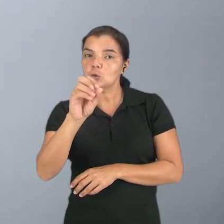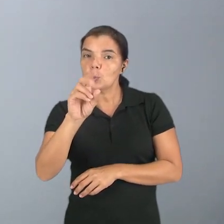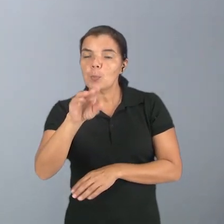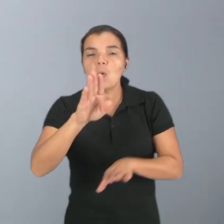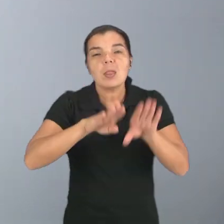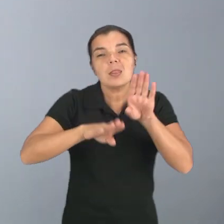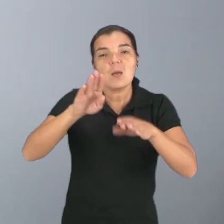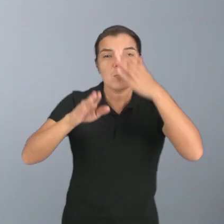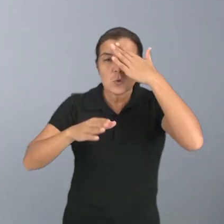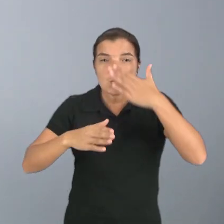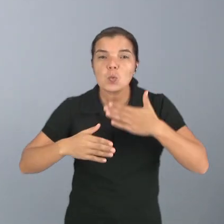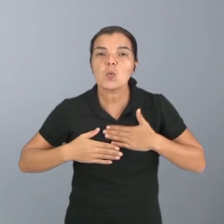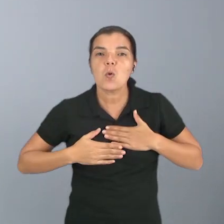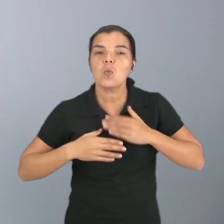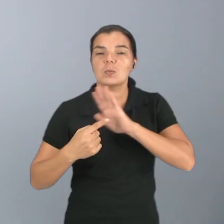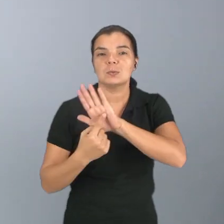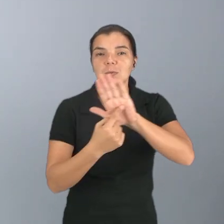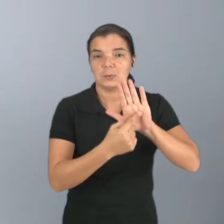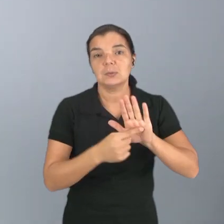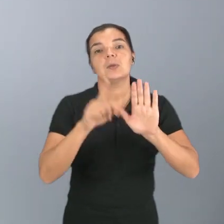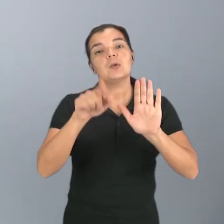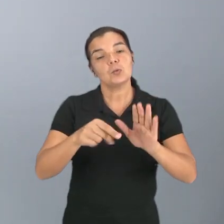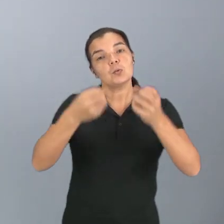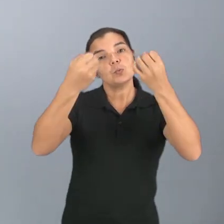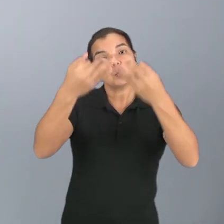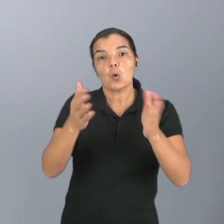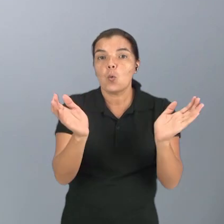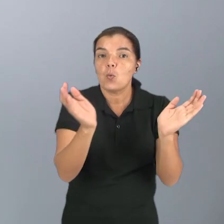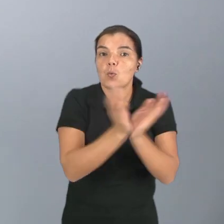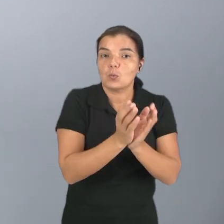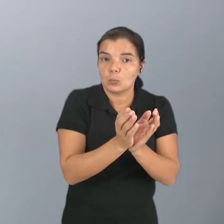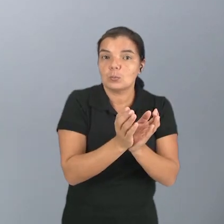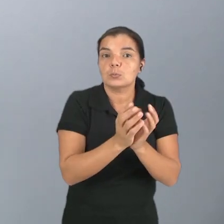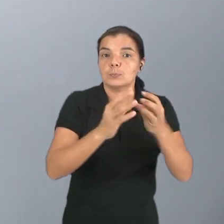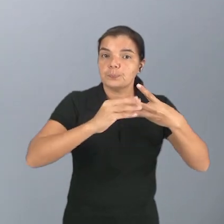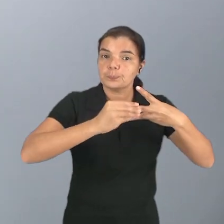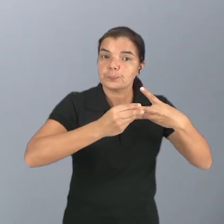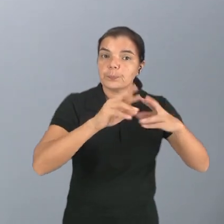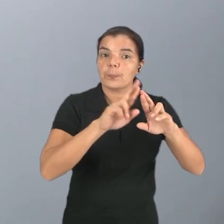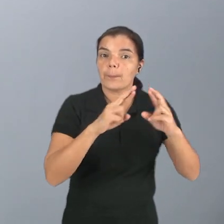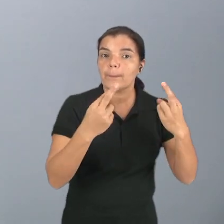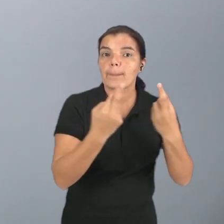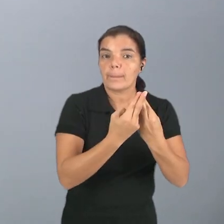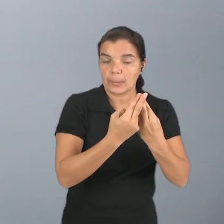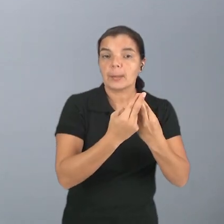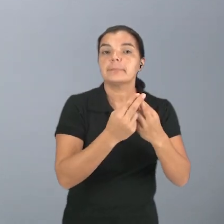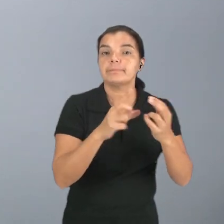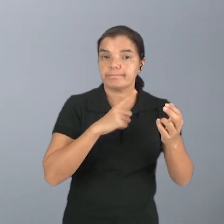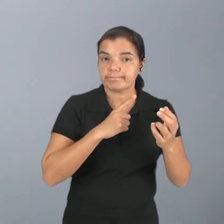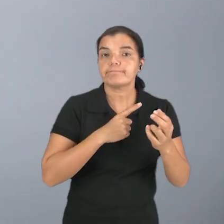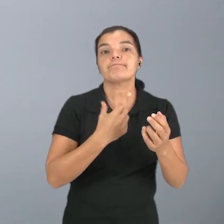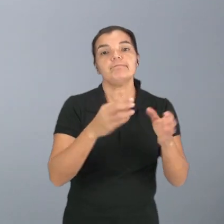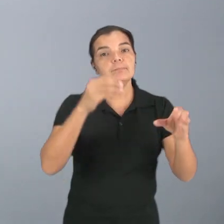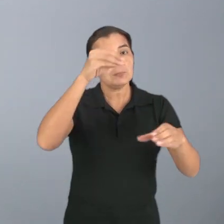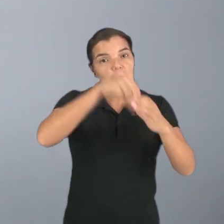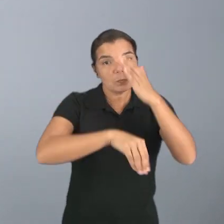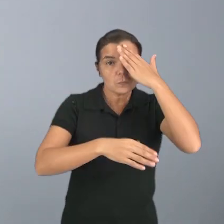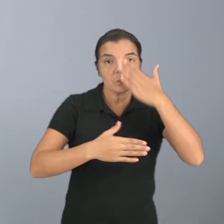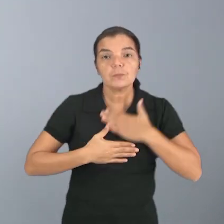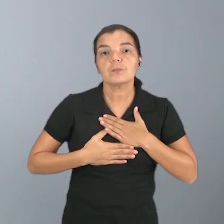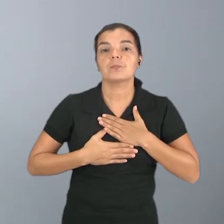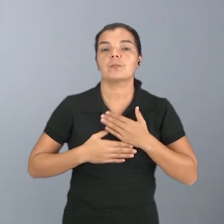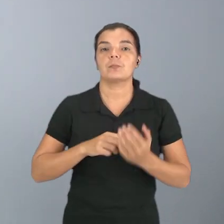parte do corpo eu estou me referindo, eu estou falando que um grupo de células se reuniu para executar aquela função dentro do meu